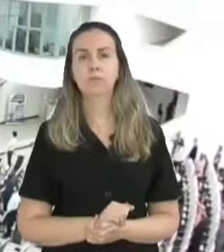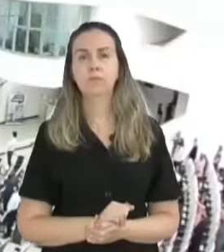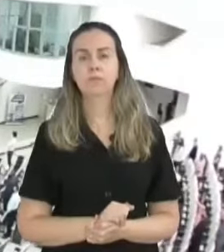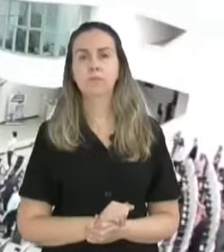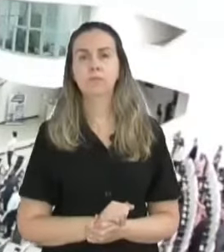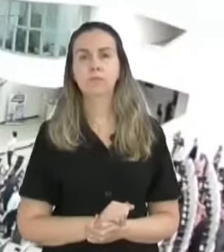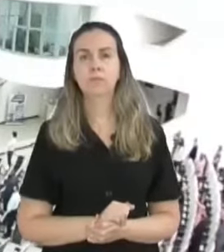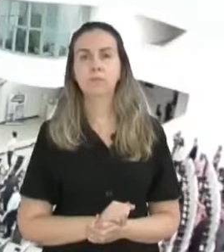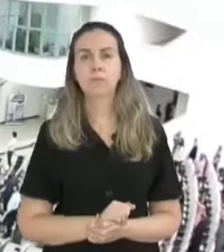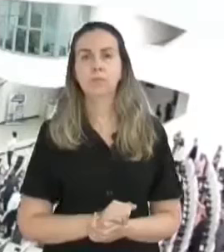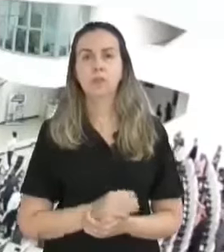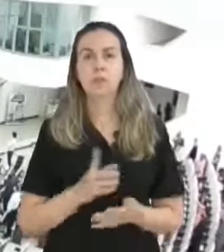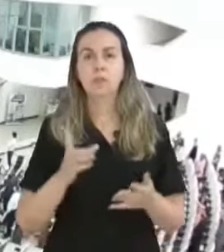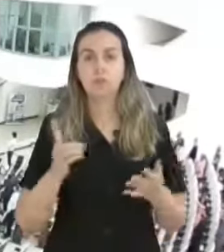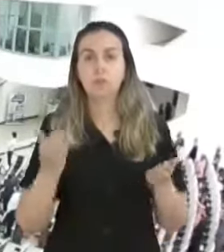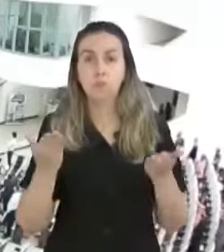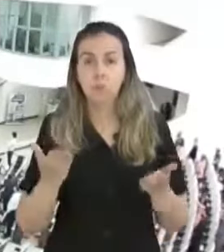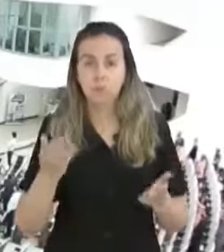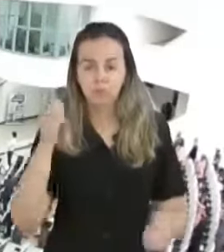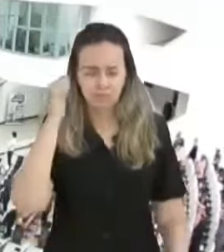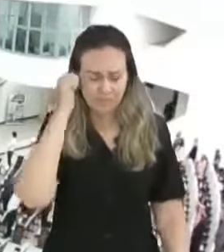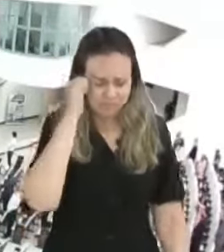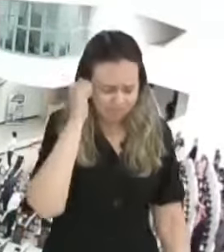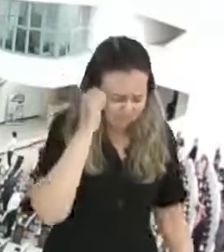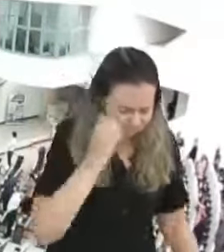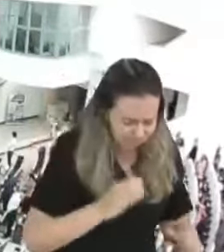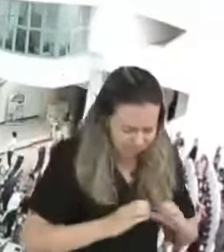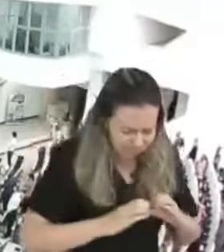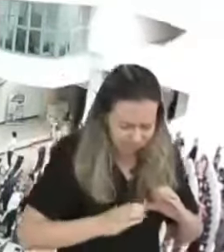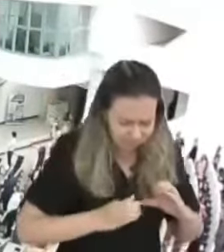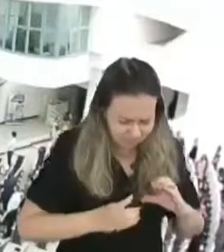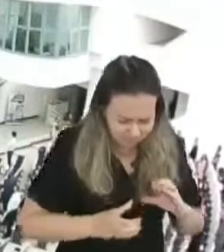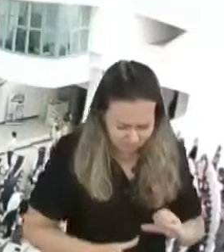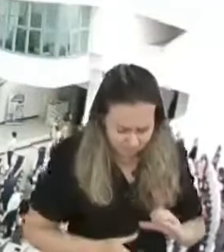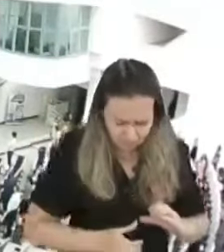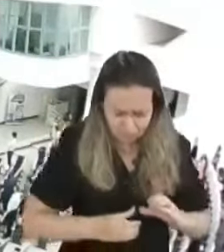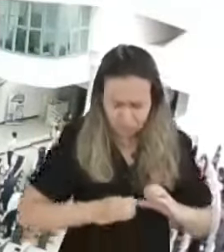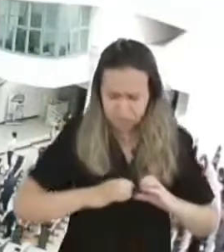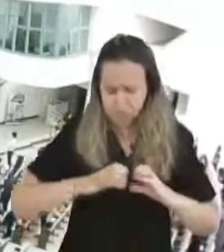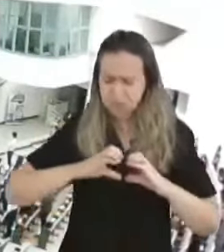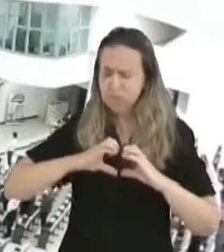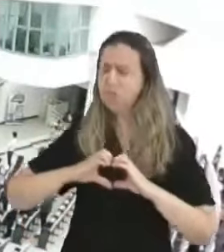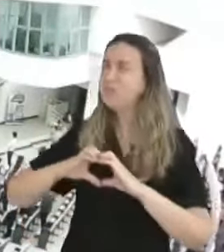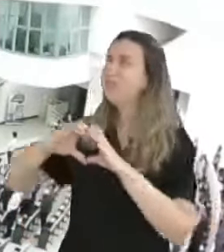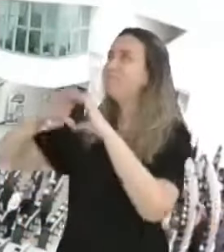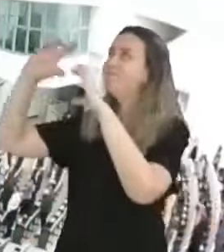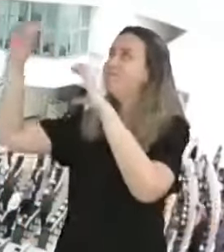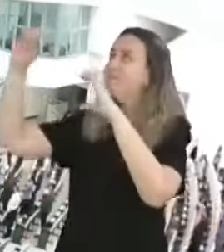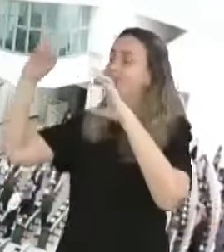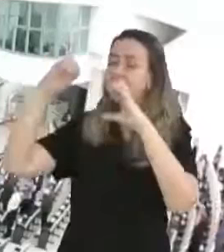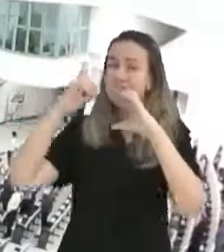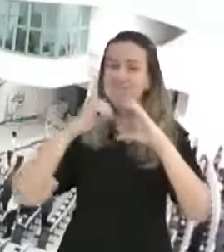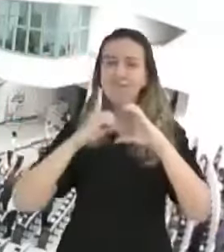Deus está querendo quebrantamento. Deus está esperando o seu quebrantamento.